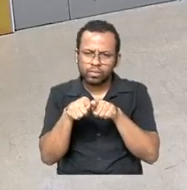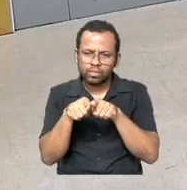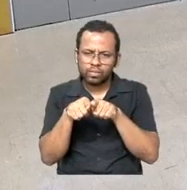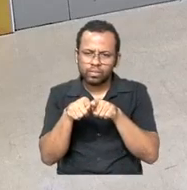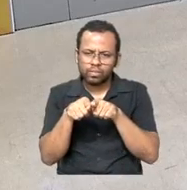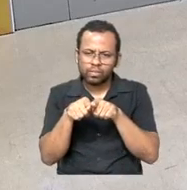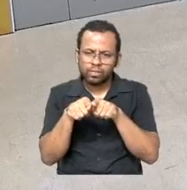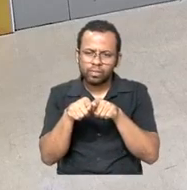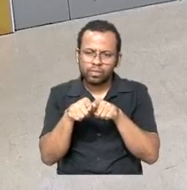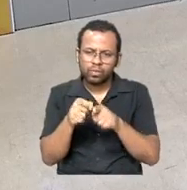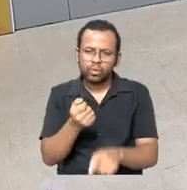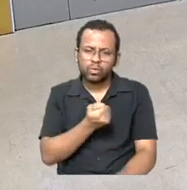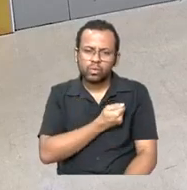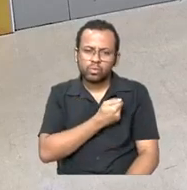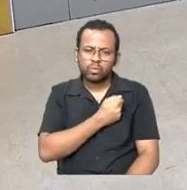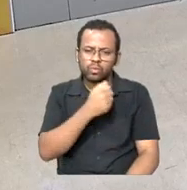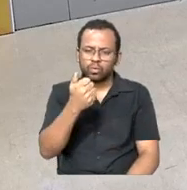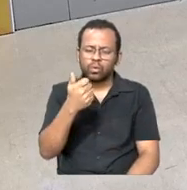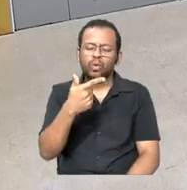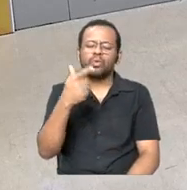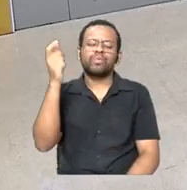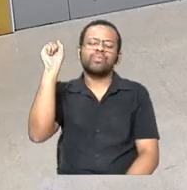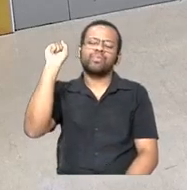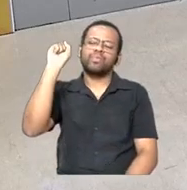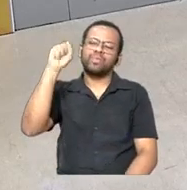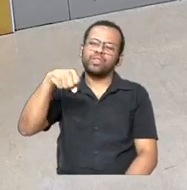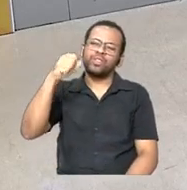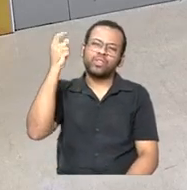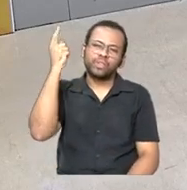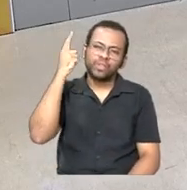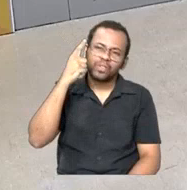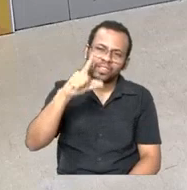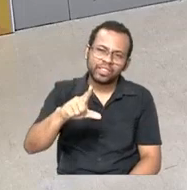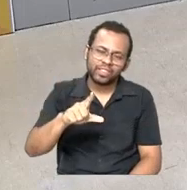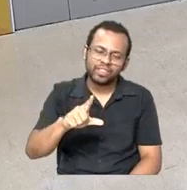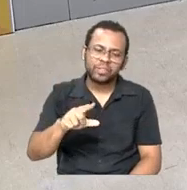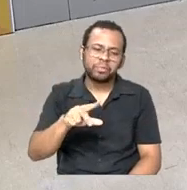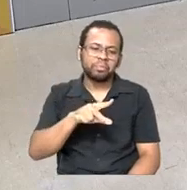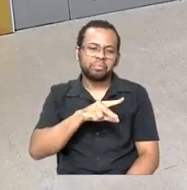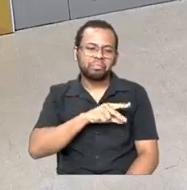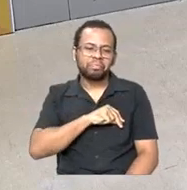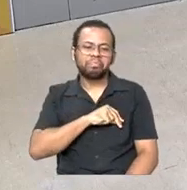Rose número 12 decide de novo